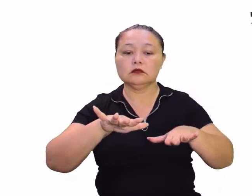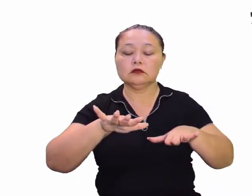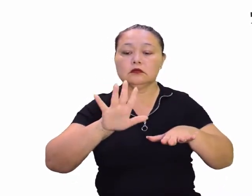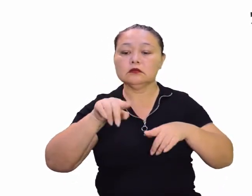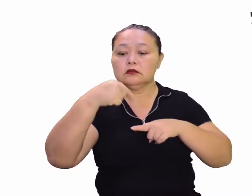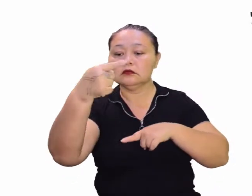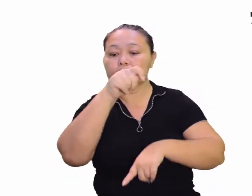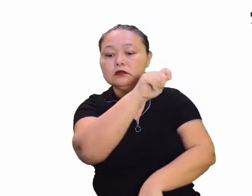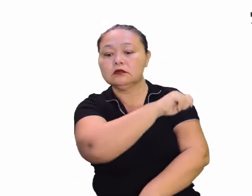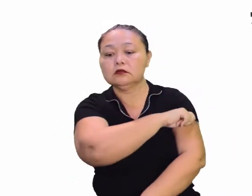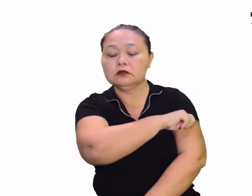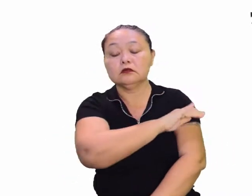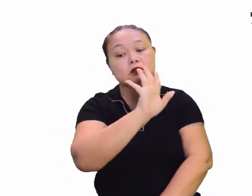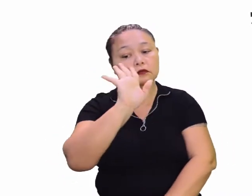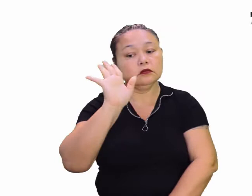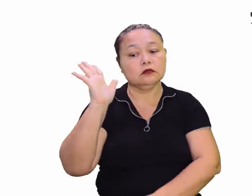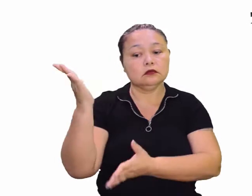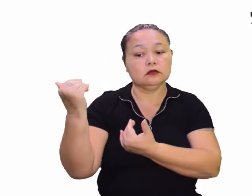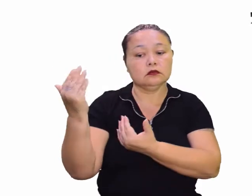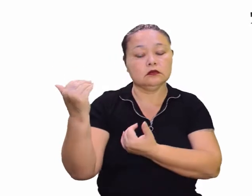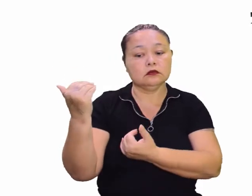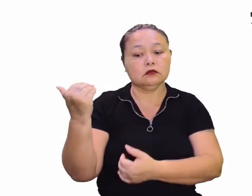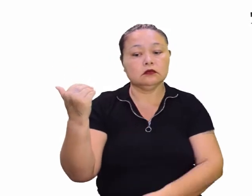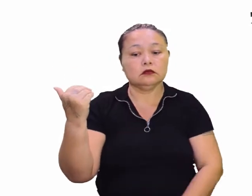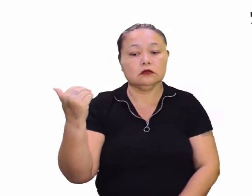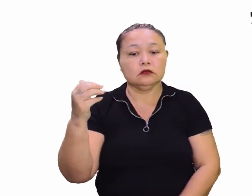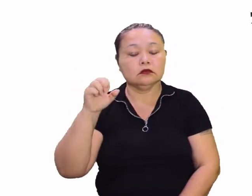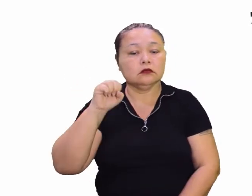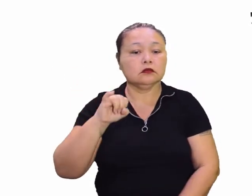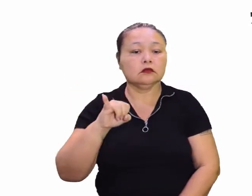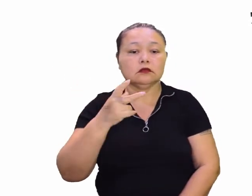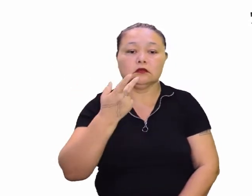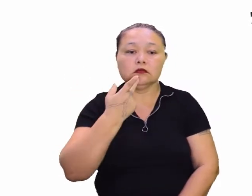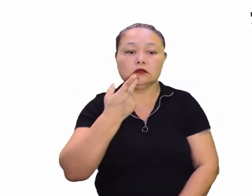no lugar do aluno, que um dia eu fui jovem. Aí,